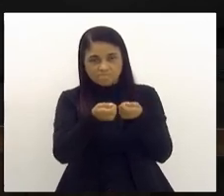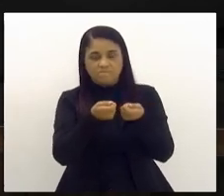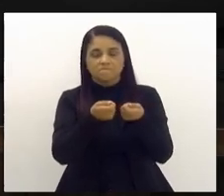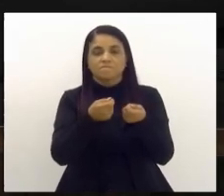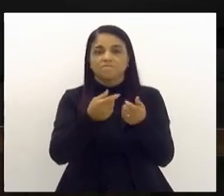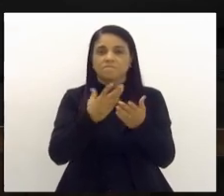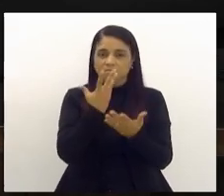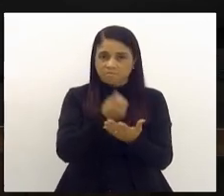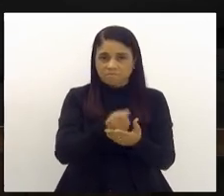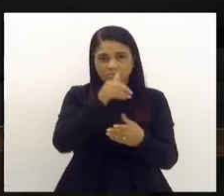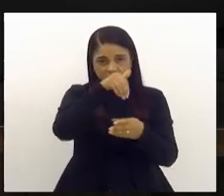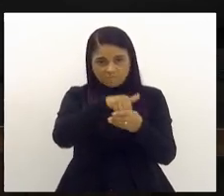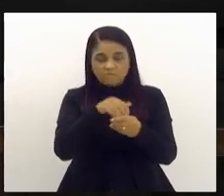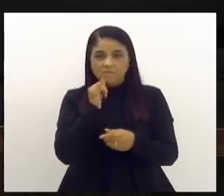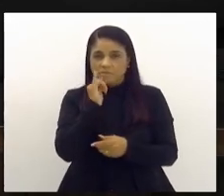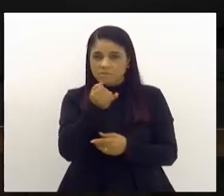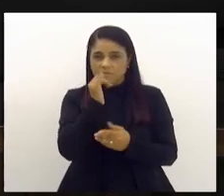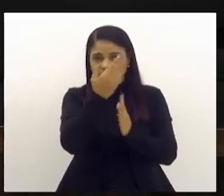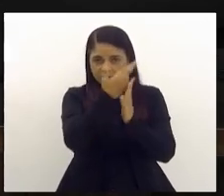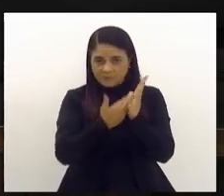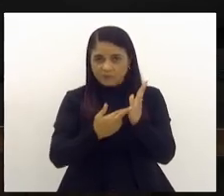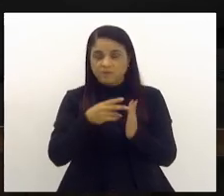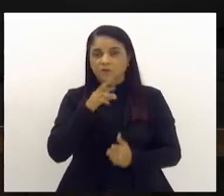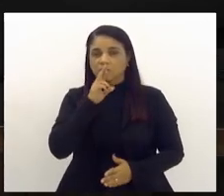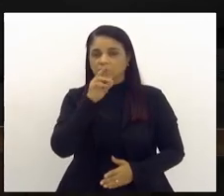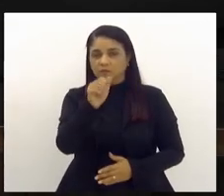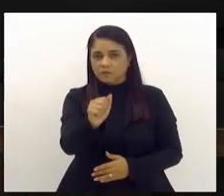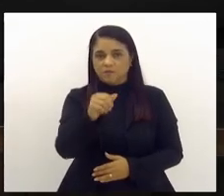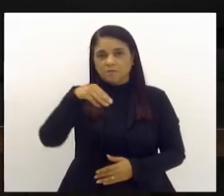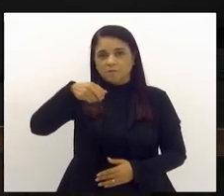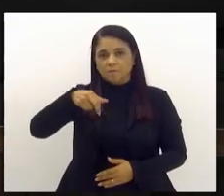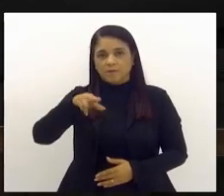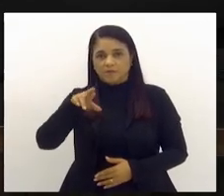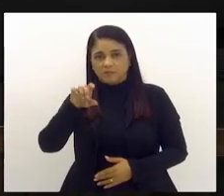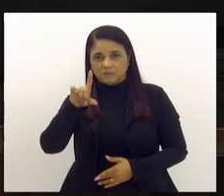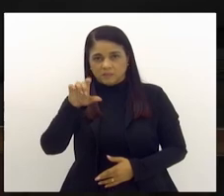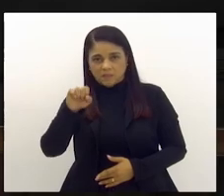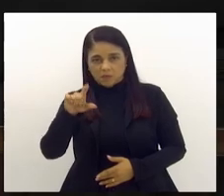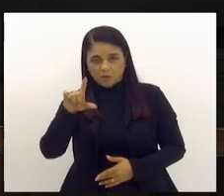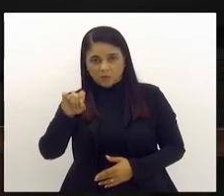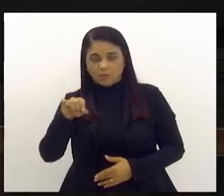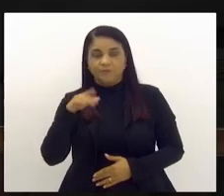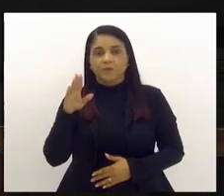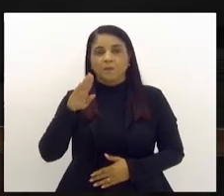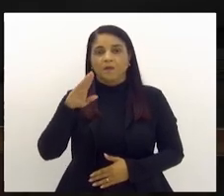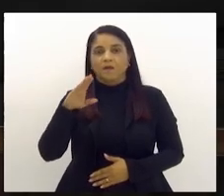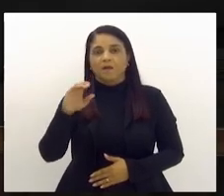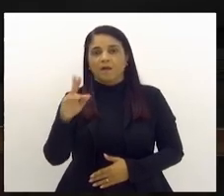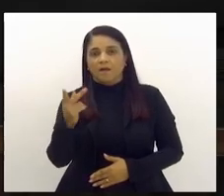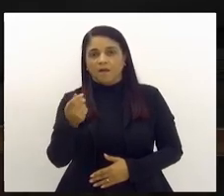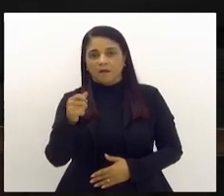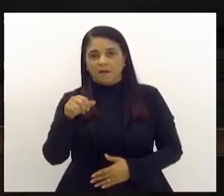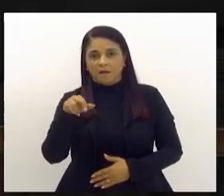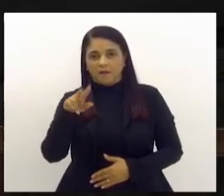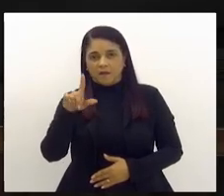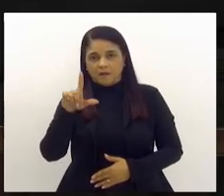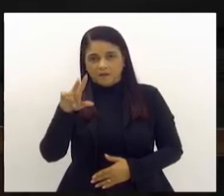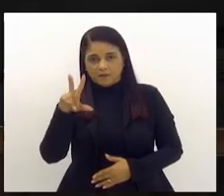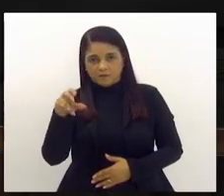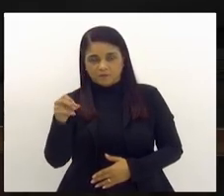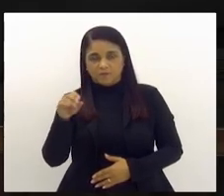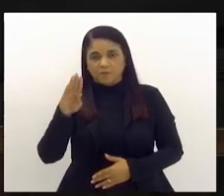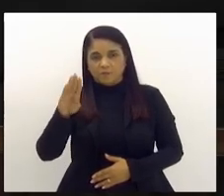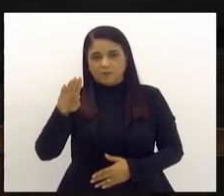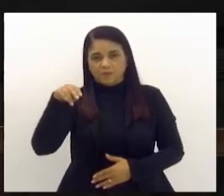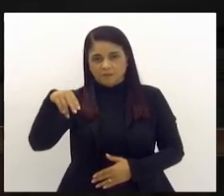favorável. Relatores, deputados Rodrigo Amorim, Marcelo Dino, Carlinhos BNH e doutor Serginho.